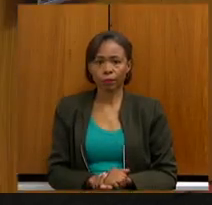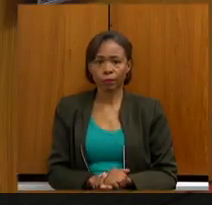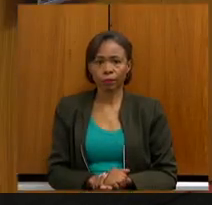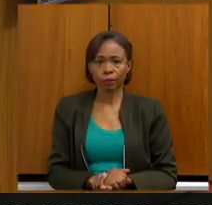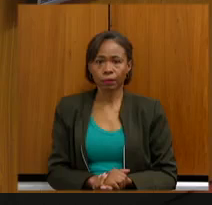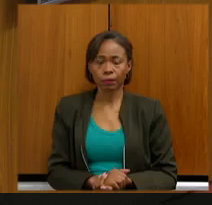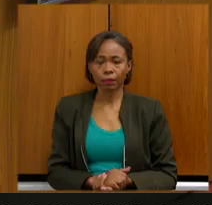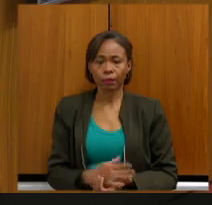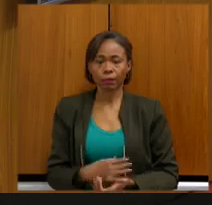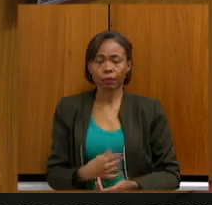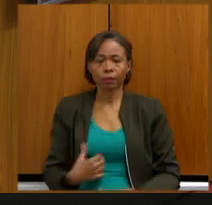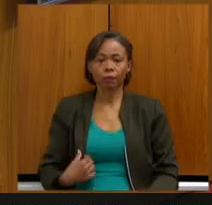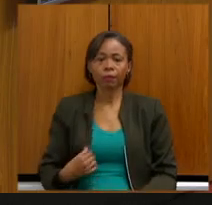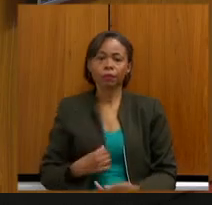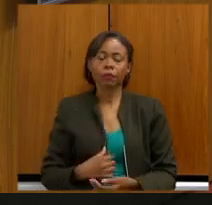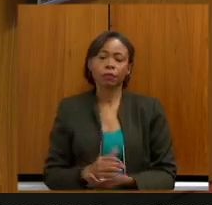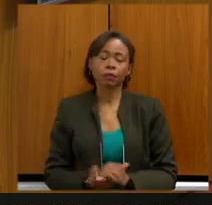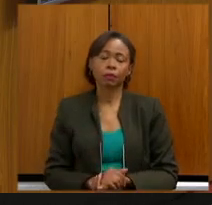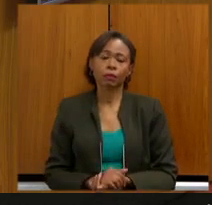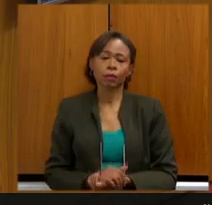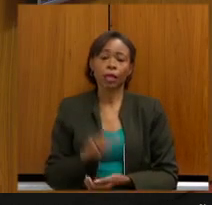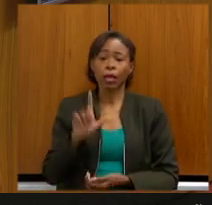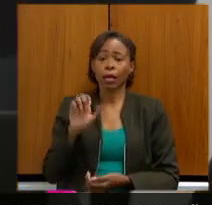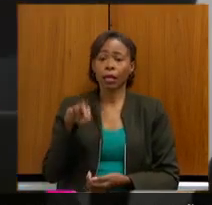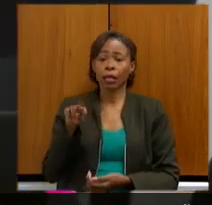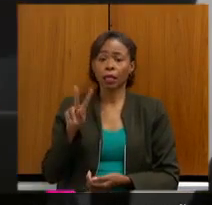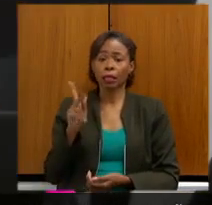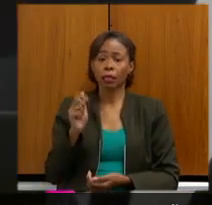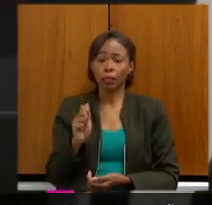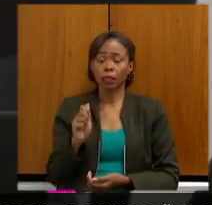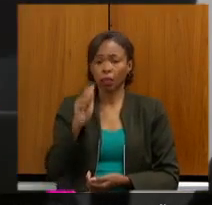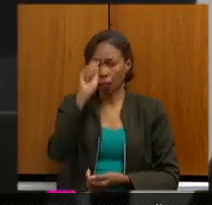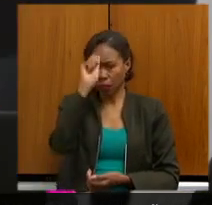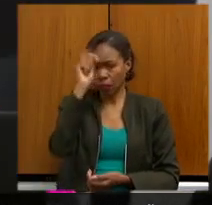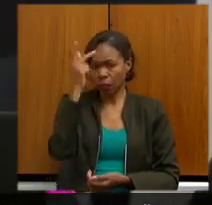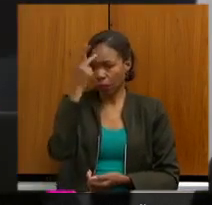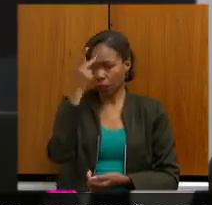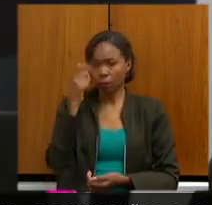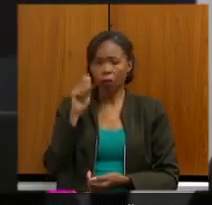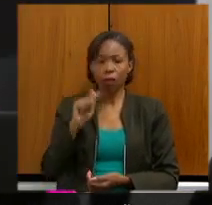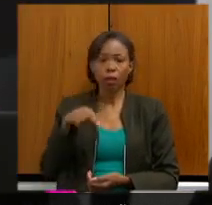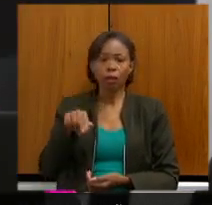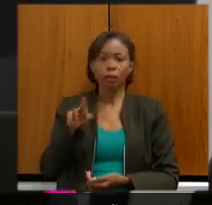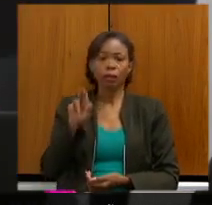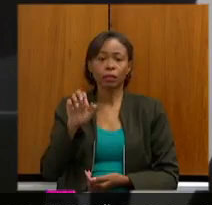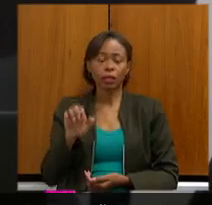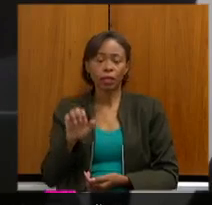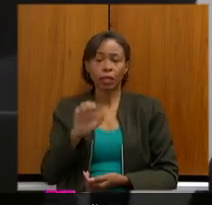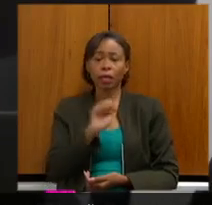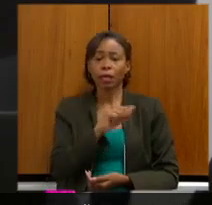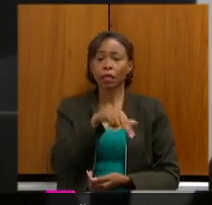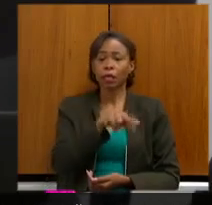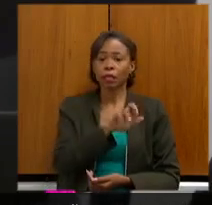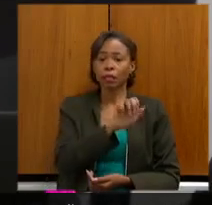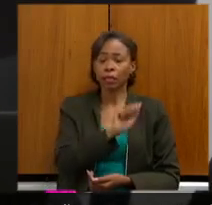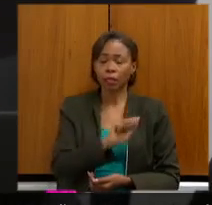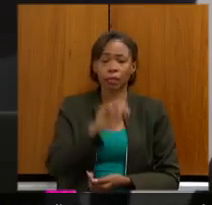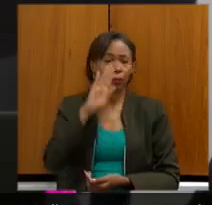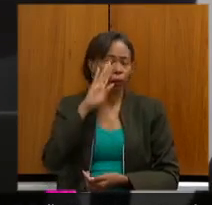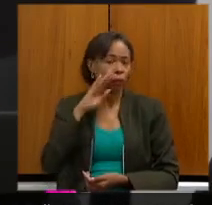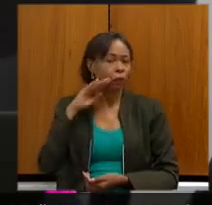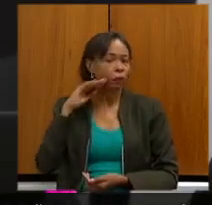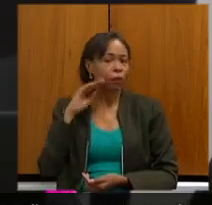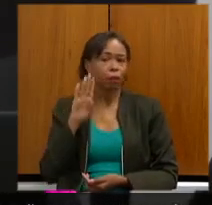o requerimento do deputado Leninha deputada Ana Paula Deputado André Quintão Deputado André de Jesus Beatriz